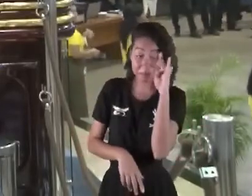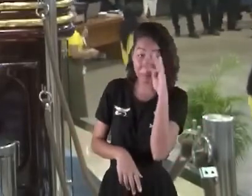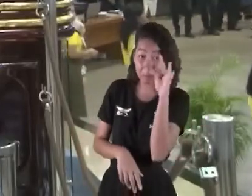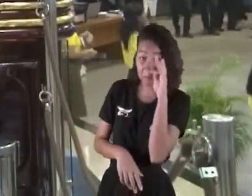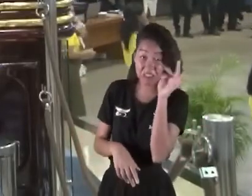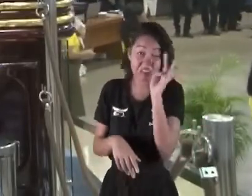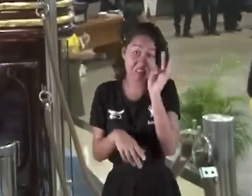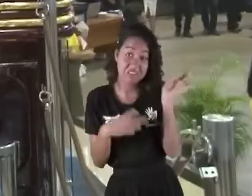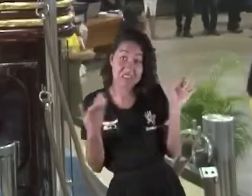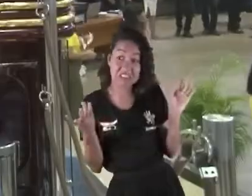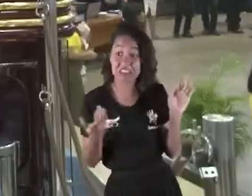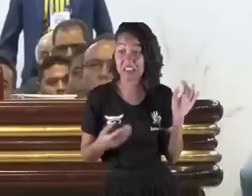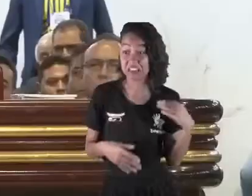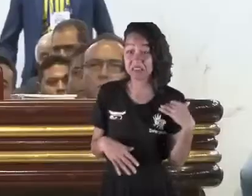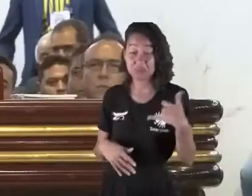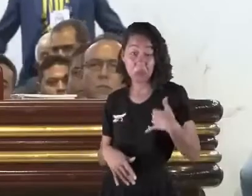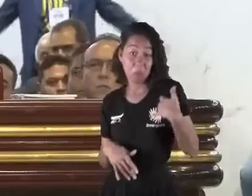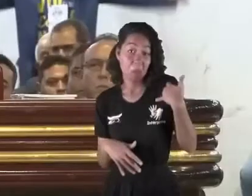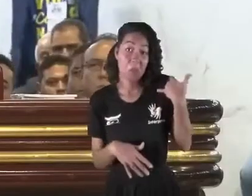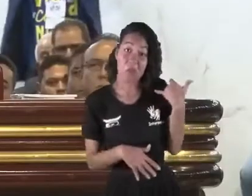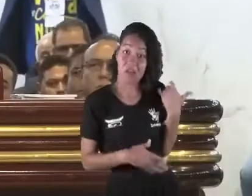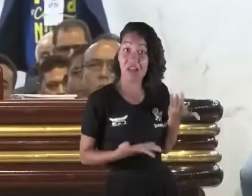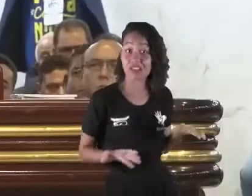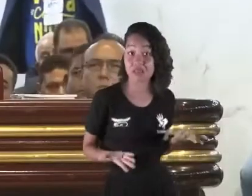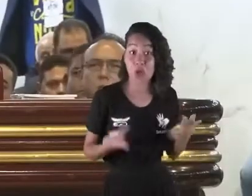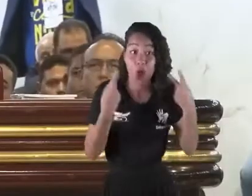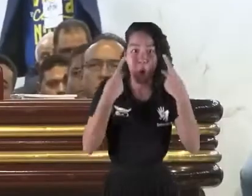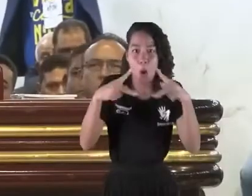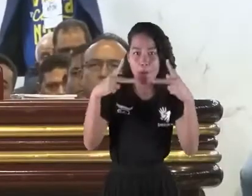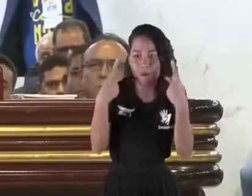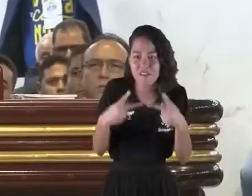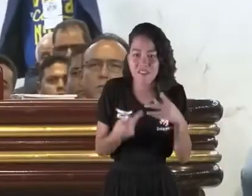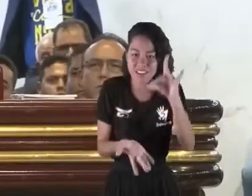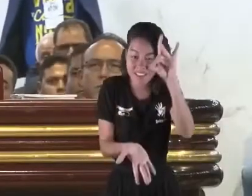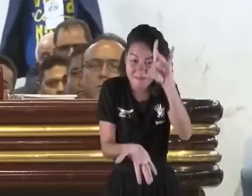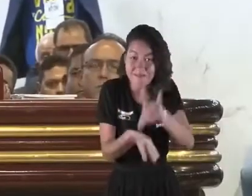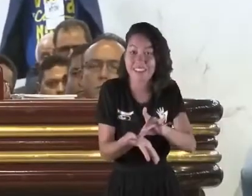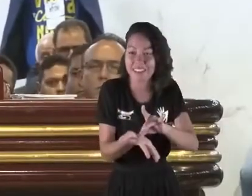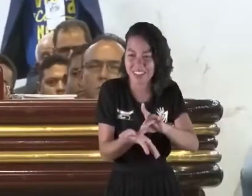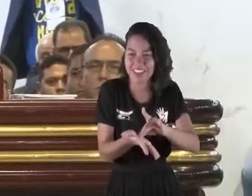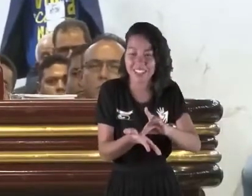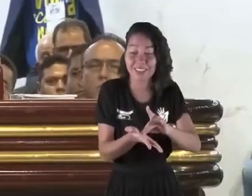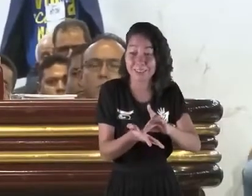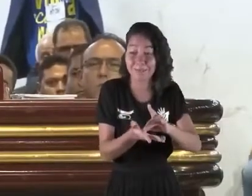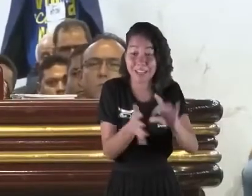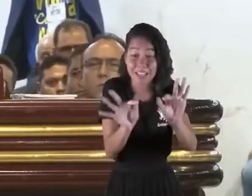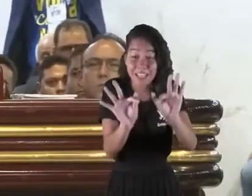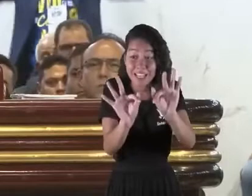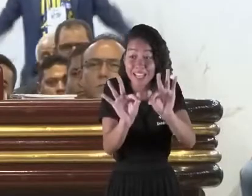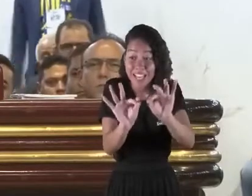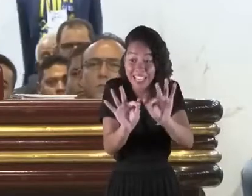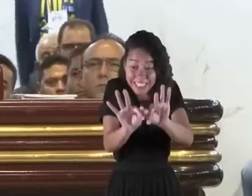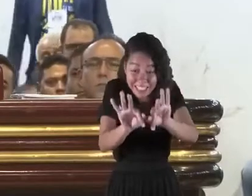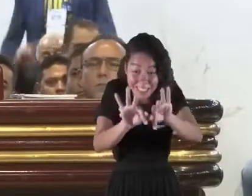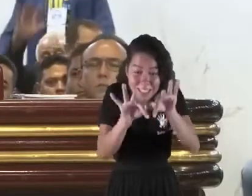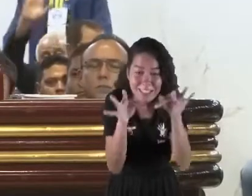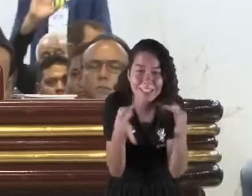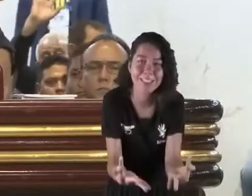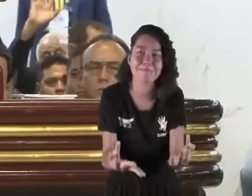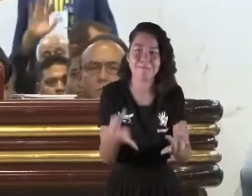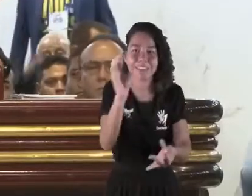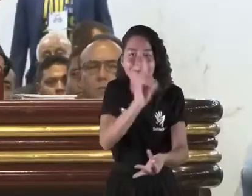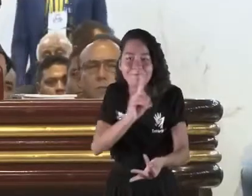Profeta que é profeta, veio do povo, está no meio do povo, anda com o povo.